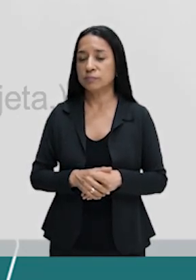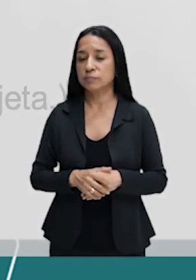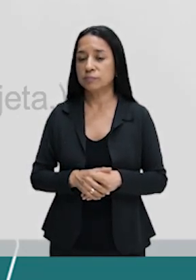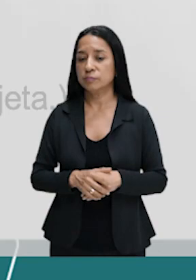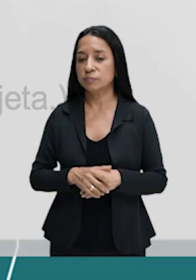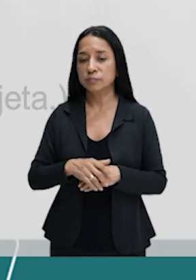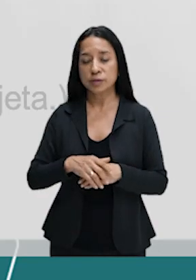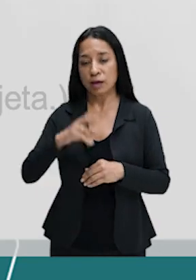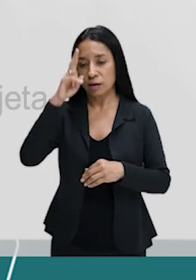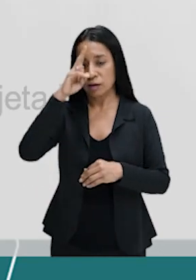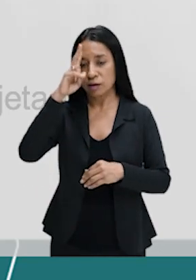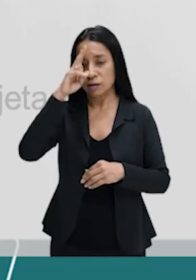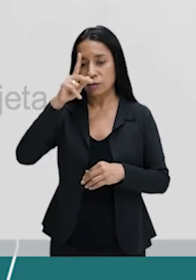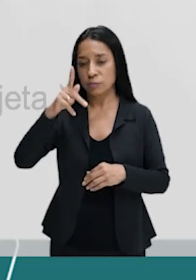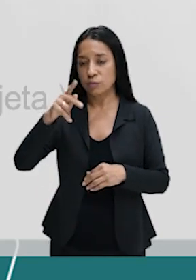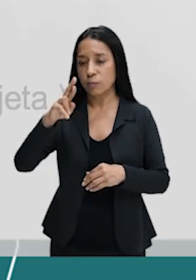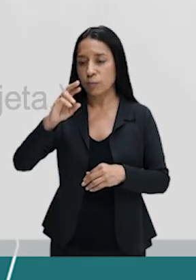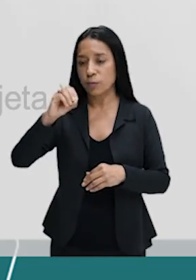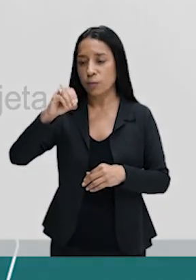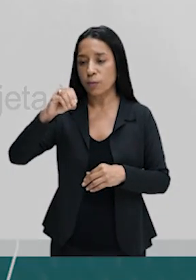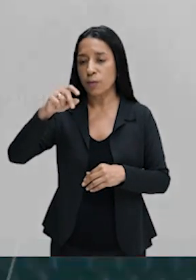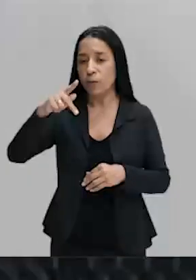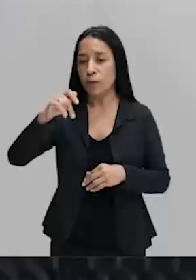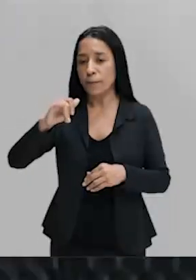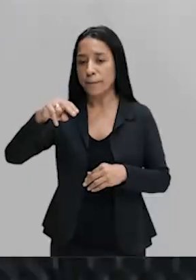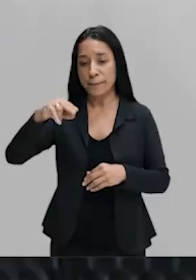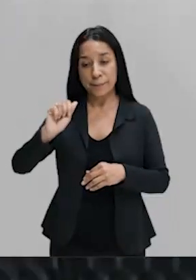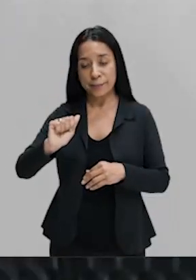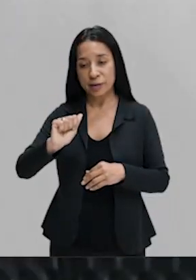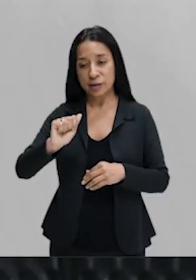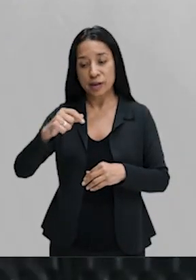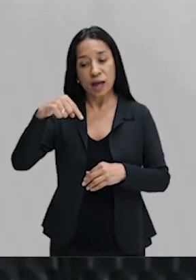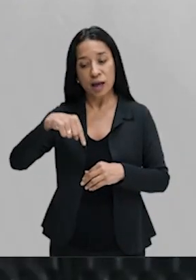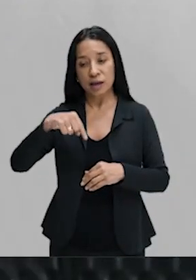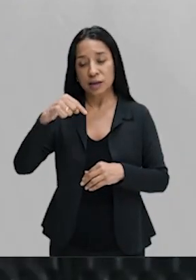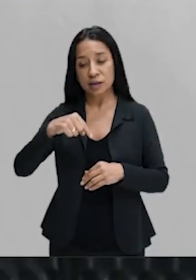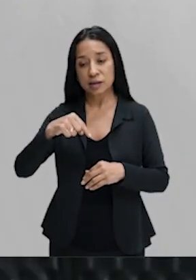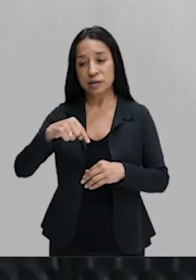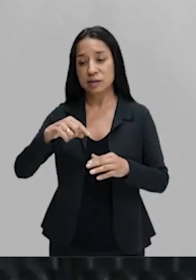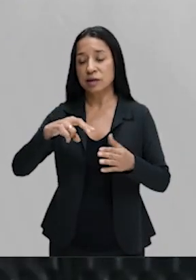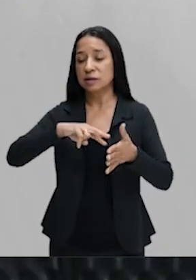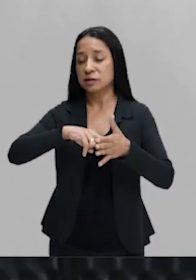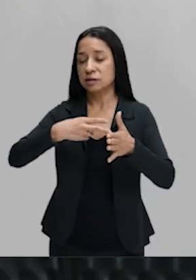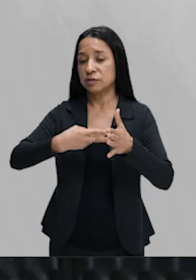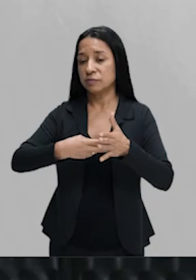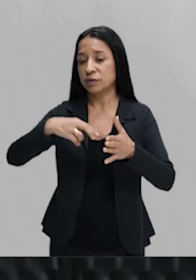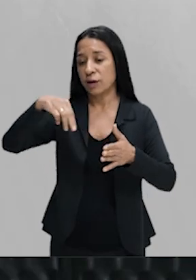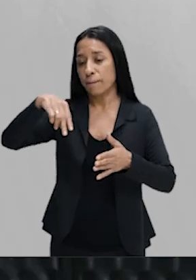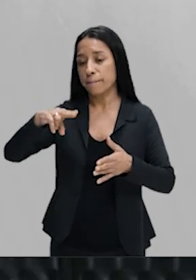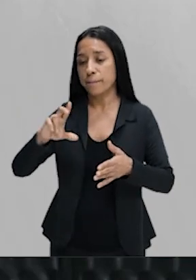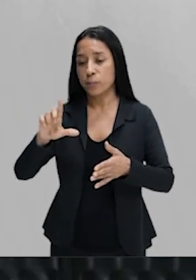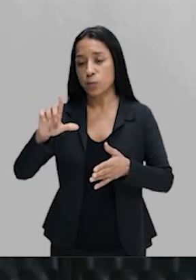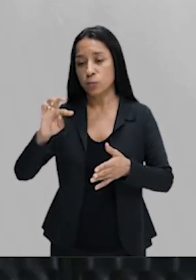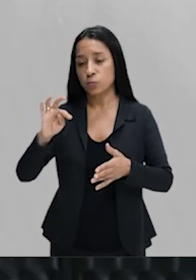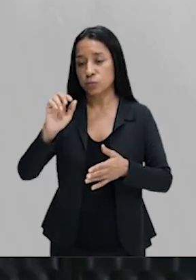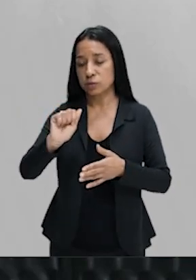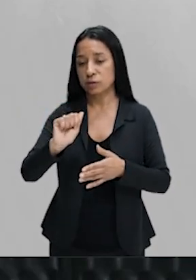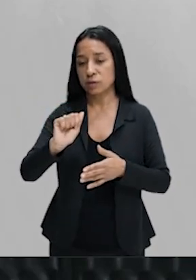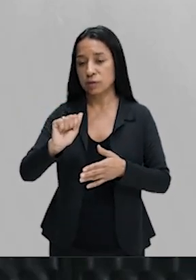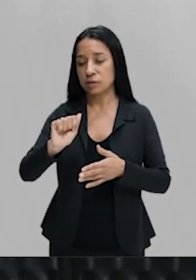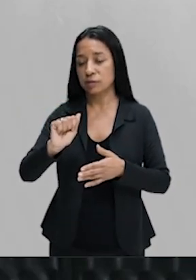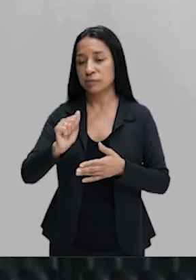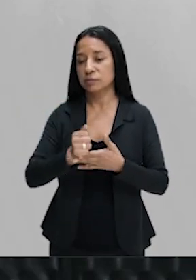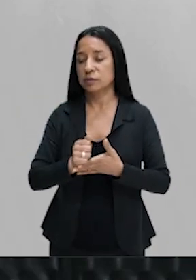da propina? A gente falou uma aula aí passada que vocês poderiam confundir, porque propina para nós aqui é outra coisa, tá? Então, siempre